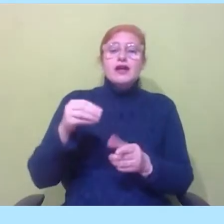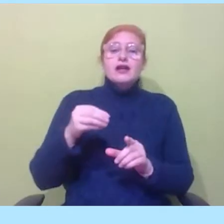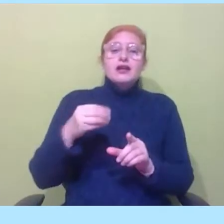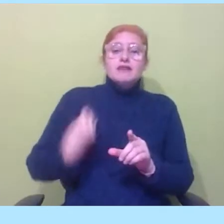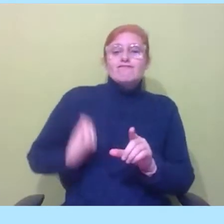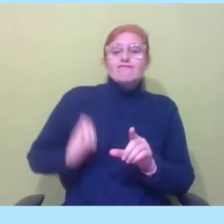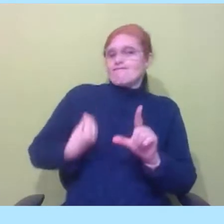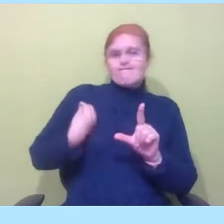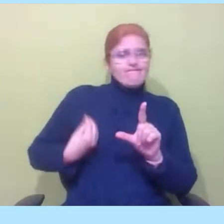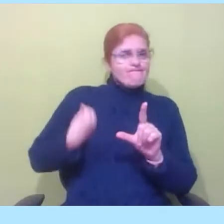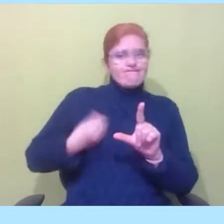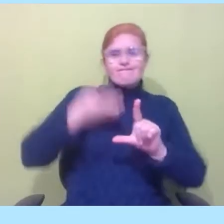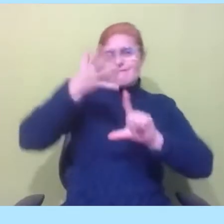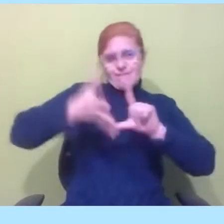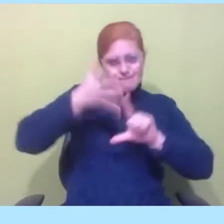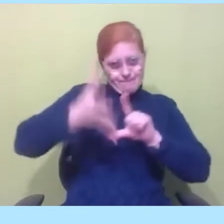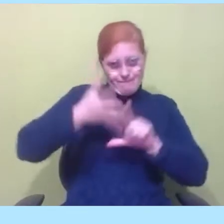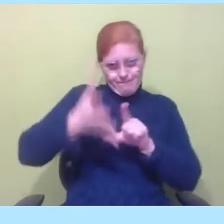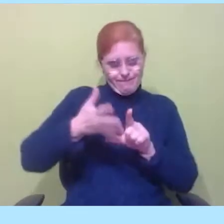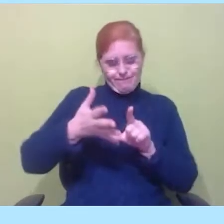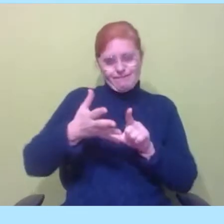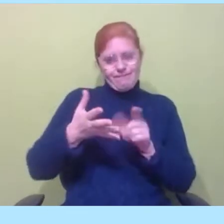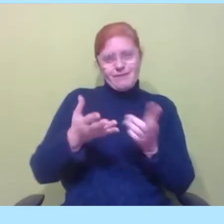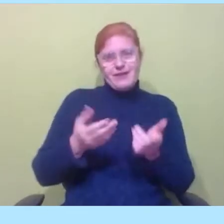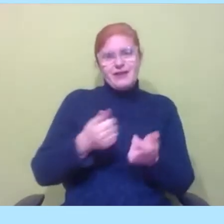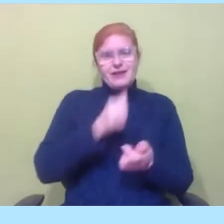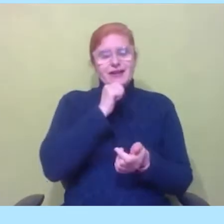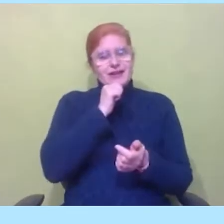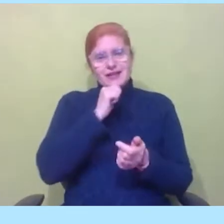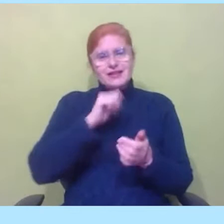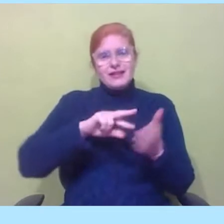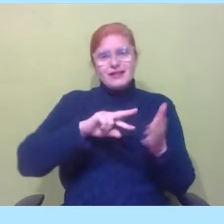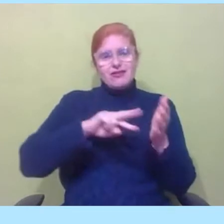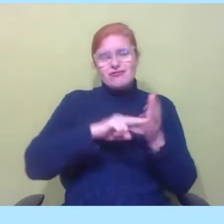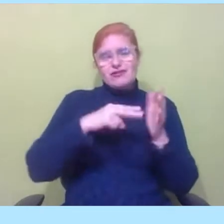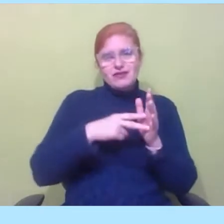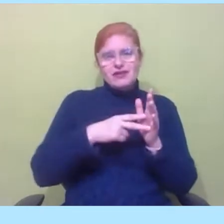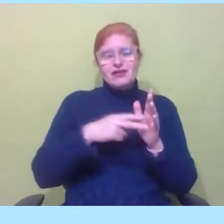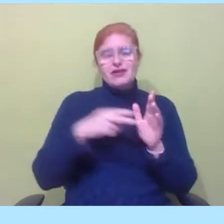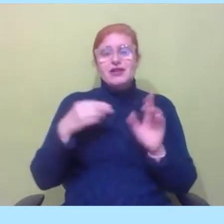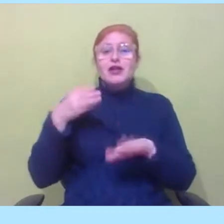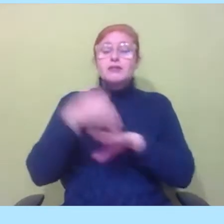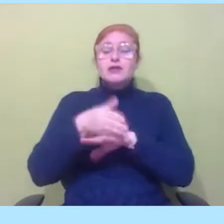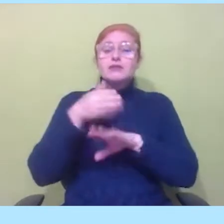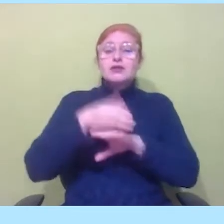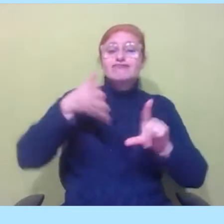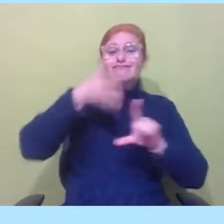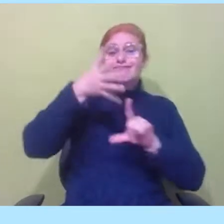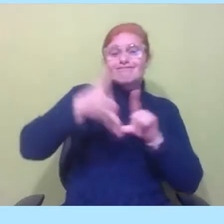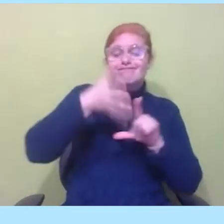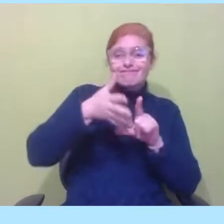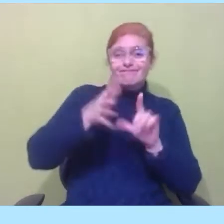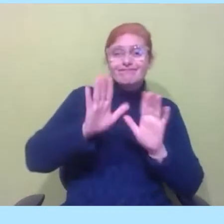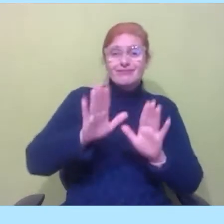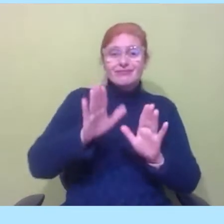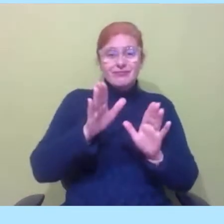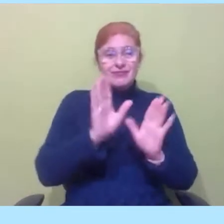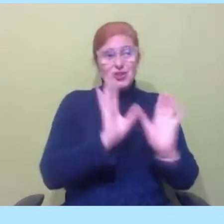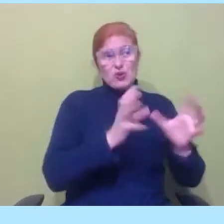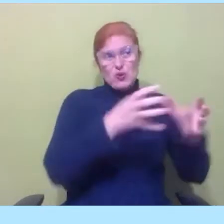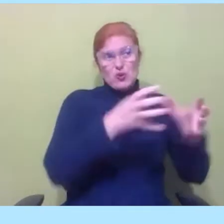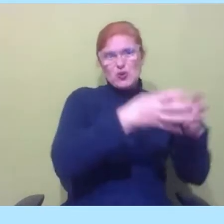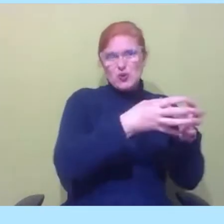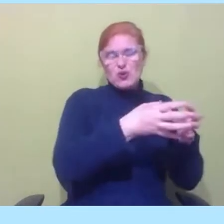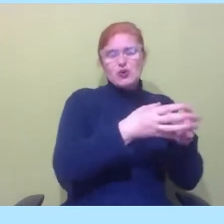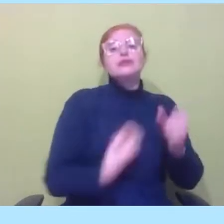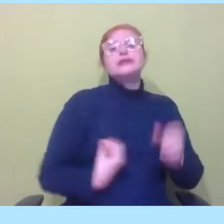significa que nós estamos, porque a gente não está na plataforma, mas eles estão, e eles estão nos observando, eles estão